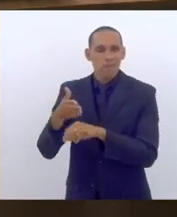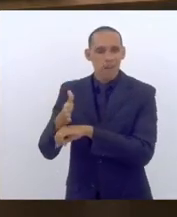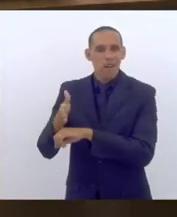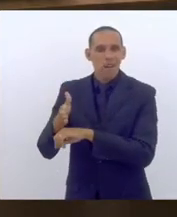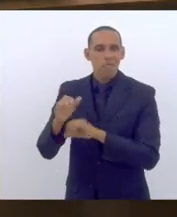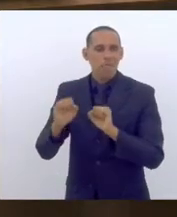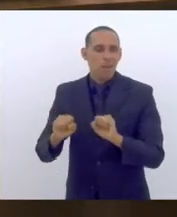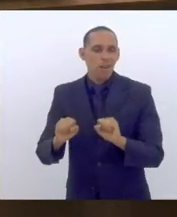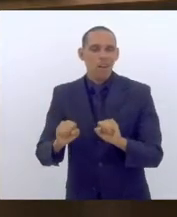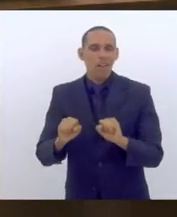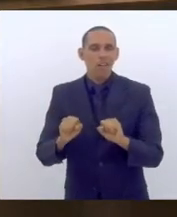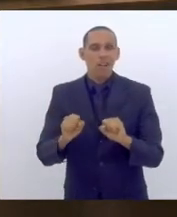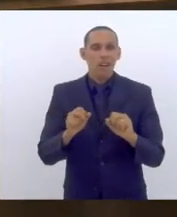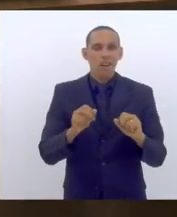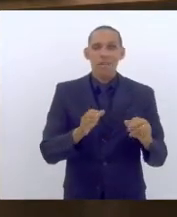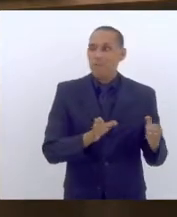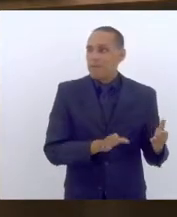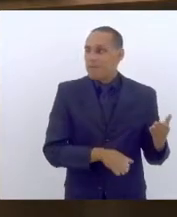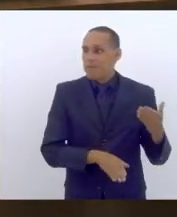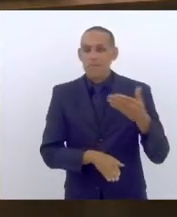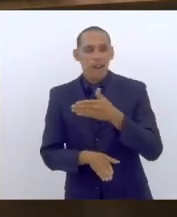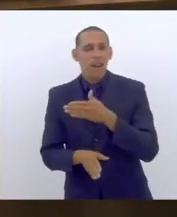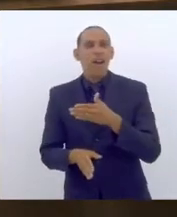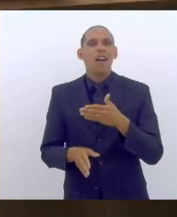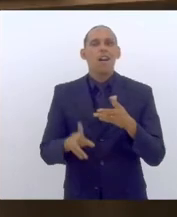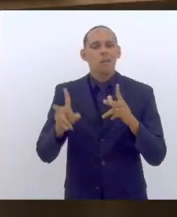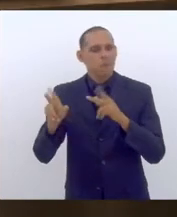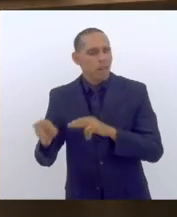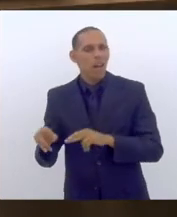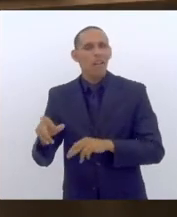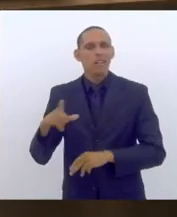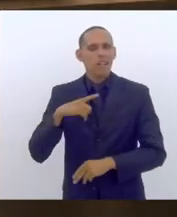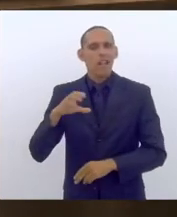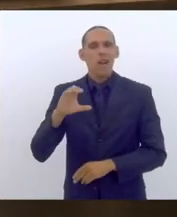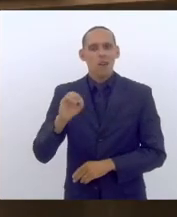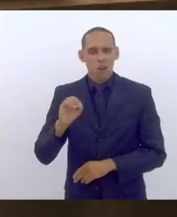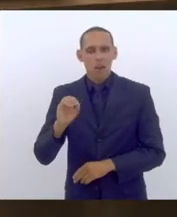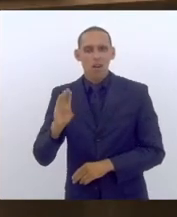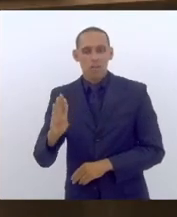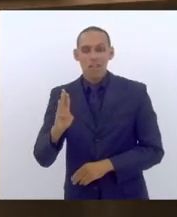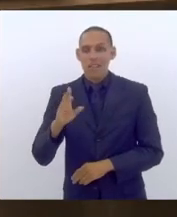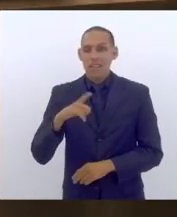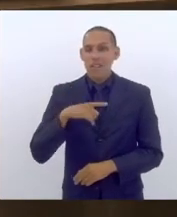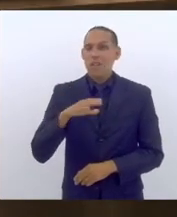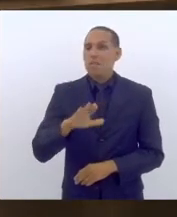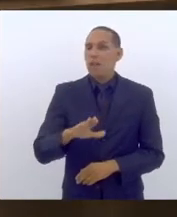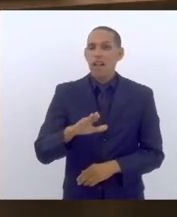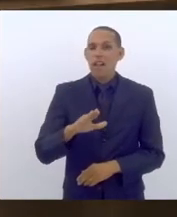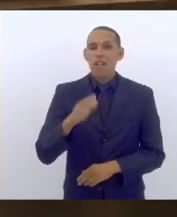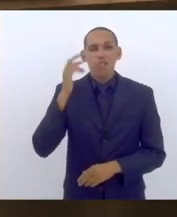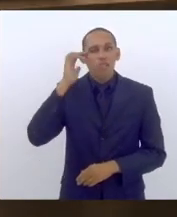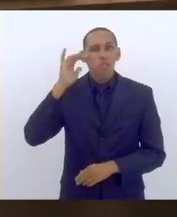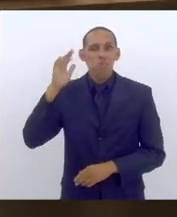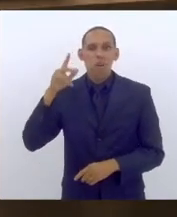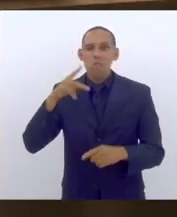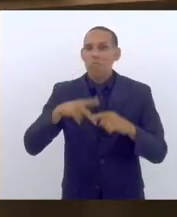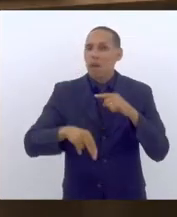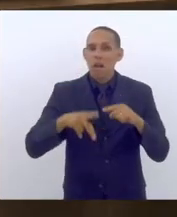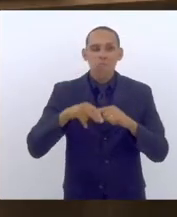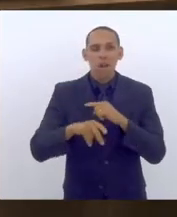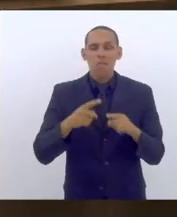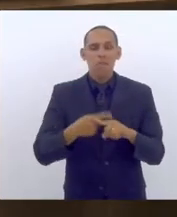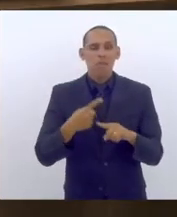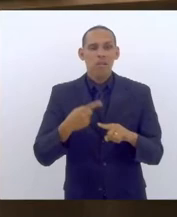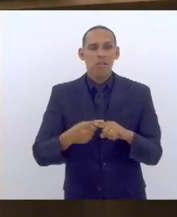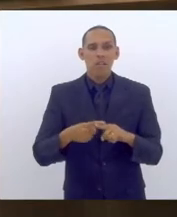com a pretensão de participar com hospedagem garantida pelo COB estão tendo seus sonhos frustrados pela